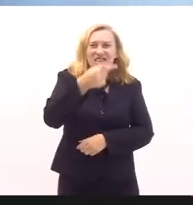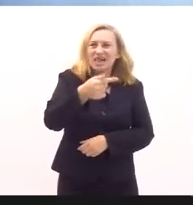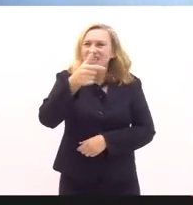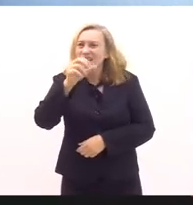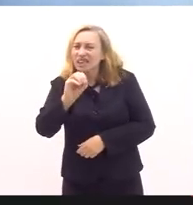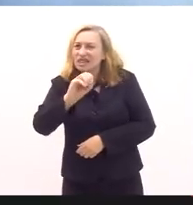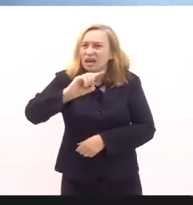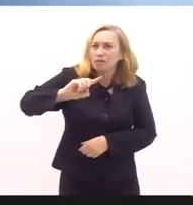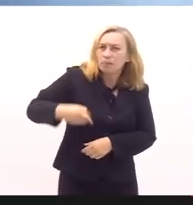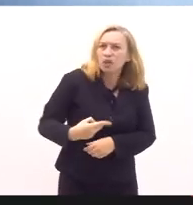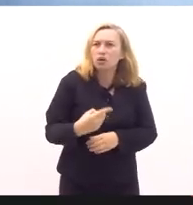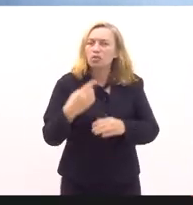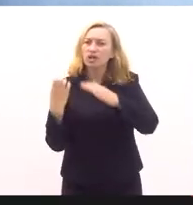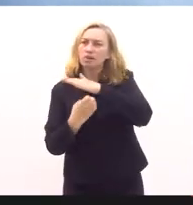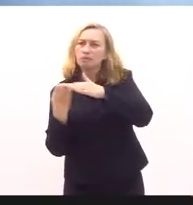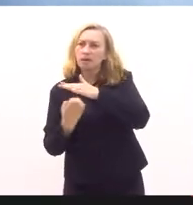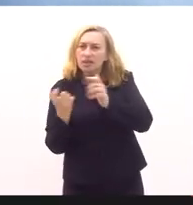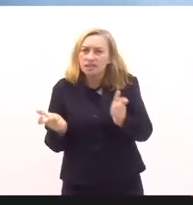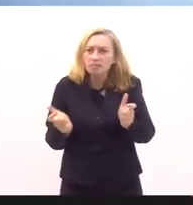mil empresas,